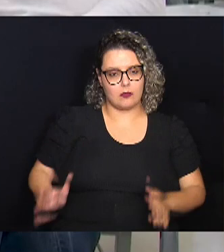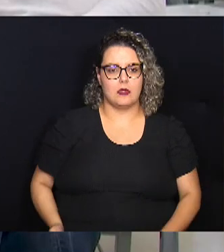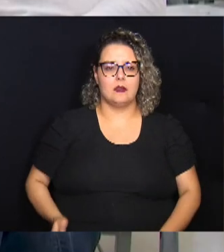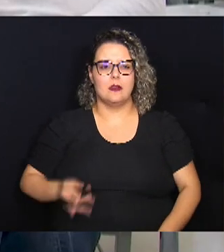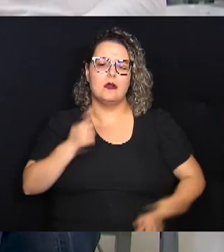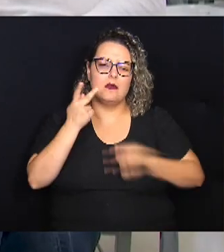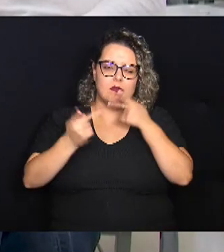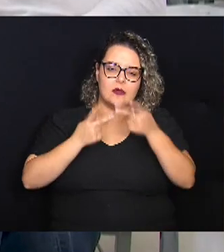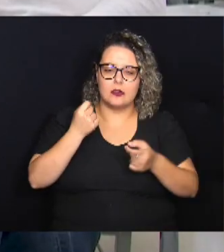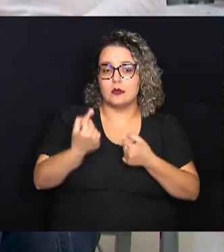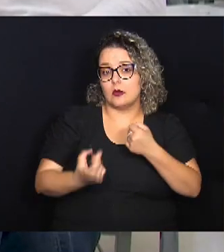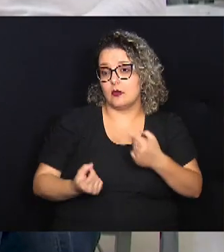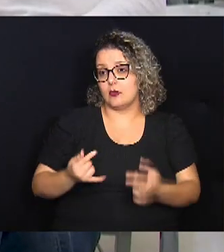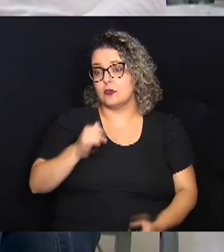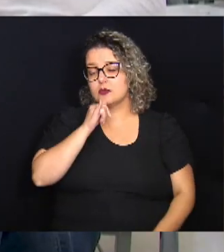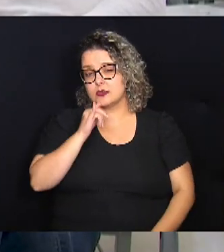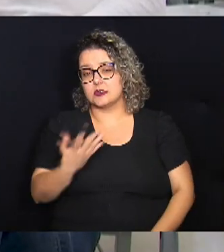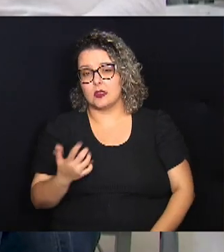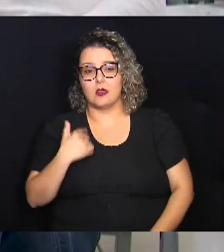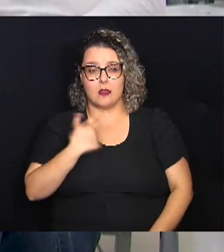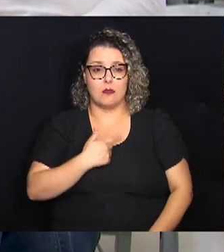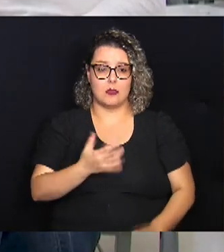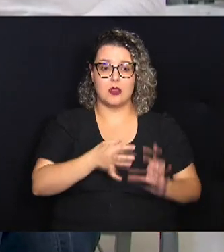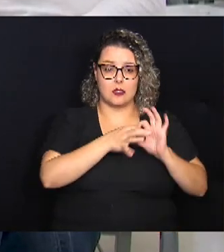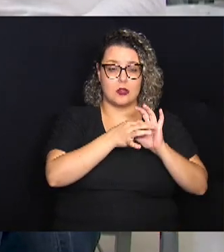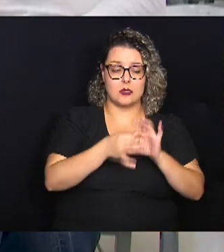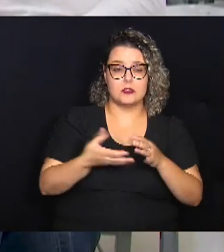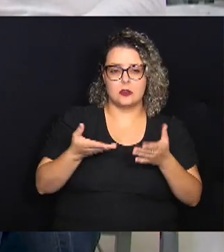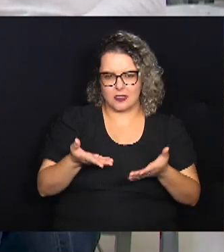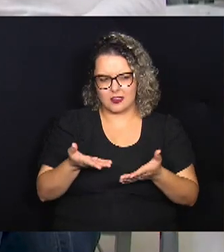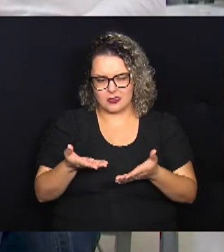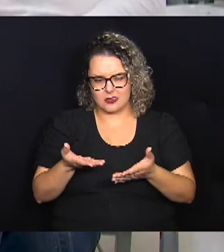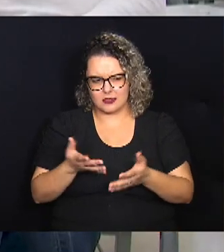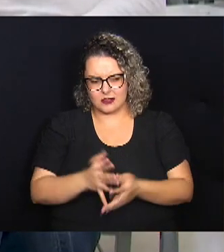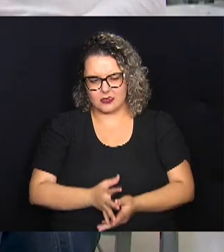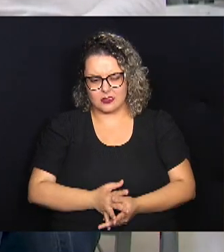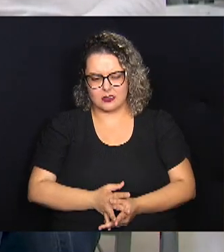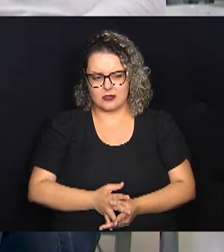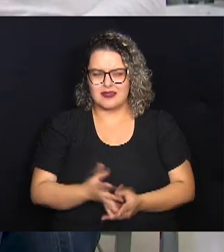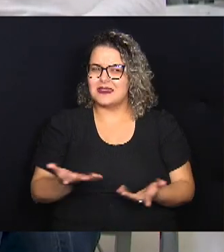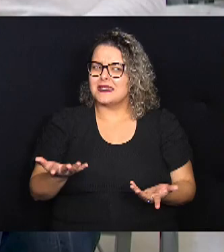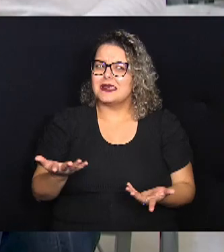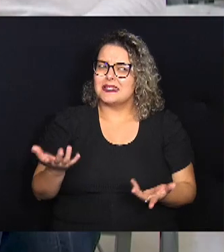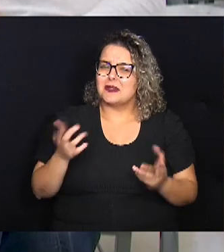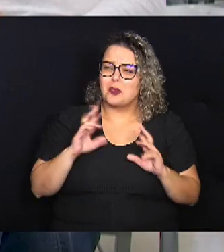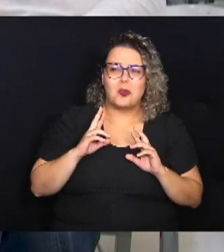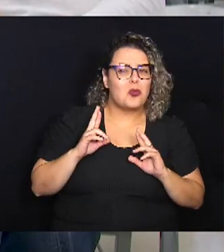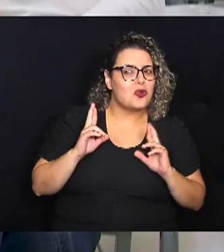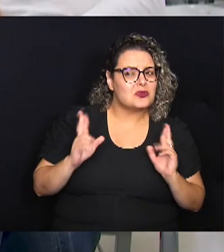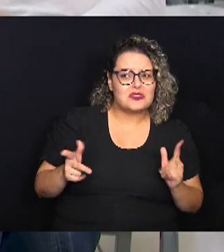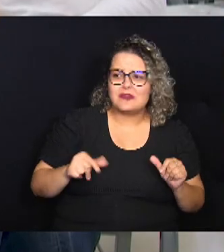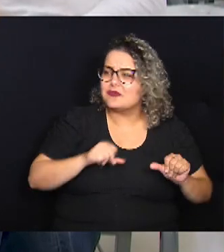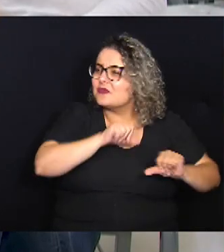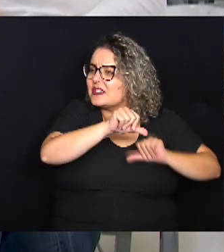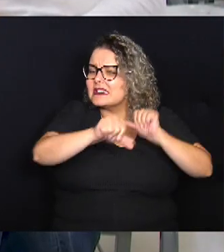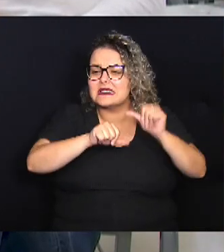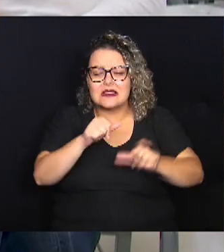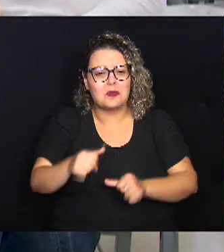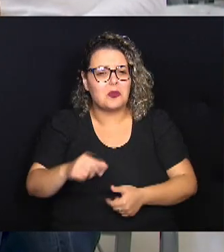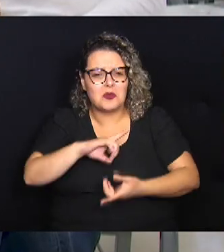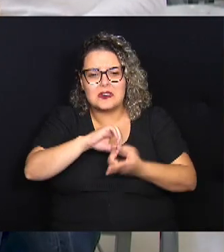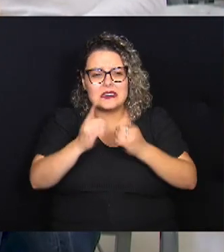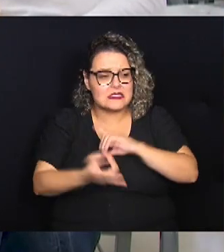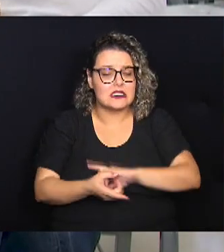alguns exemplos, né, para a gente contextualizar aqui, e é inacreditável como muda, não é, esse dialeto.